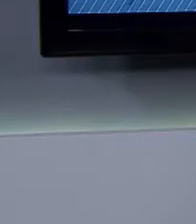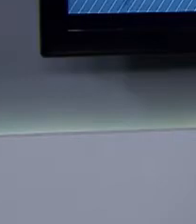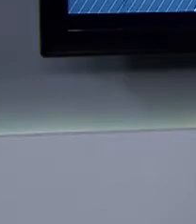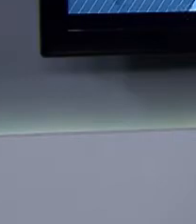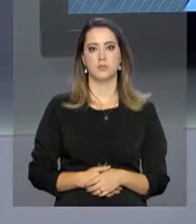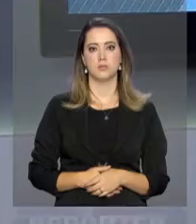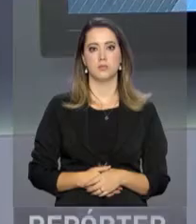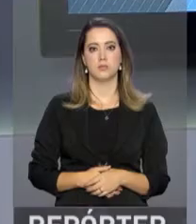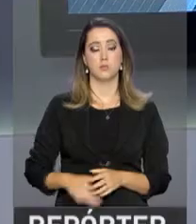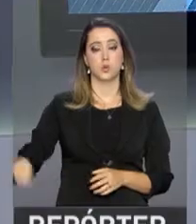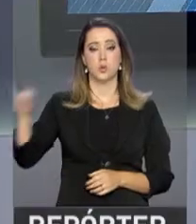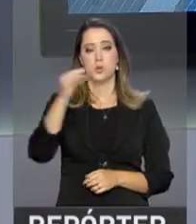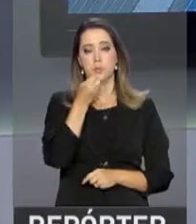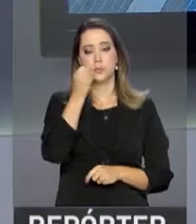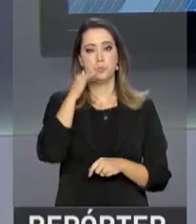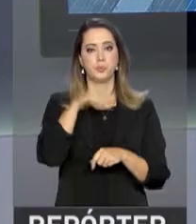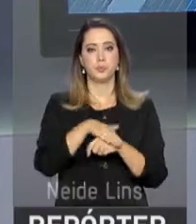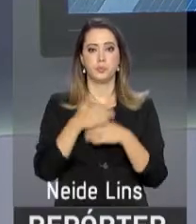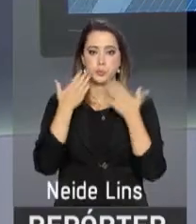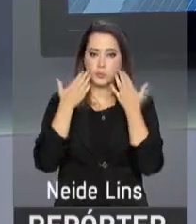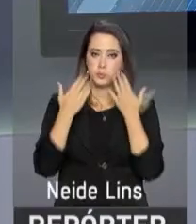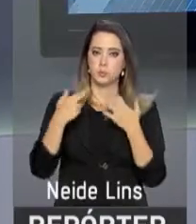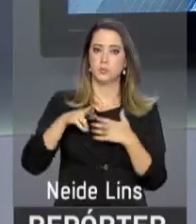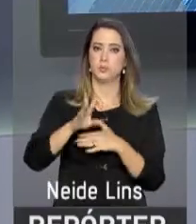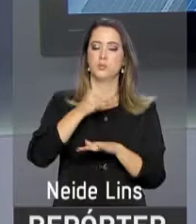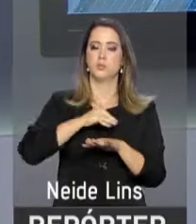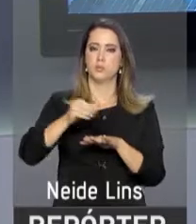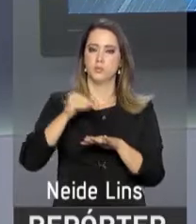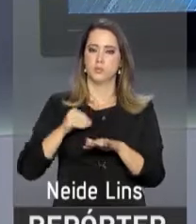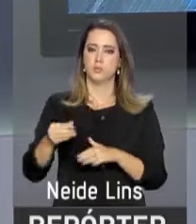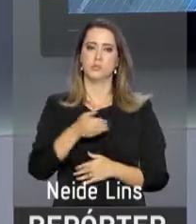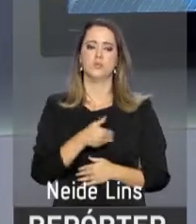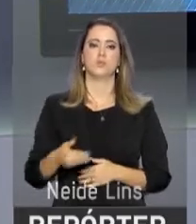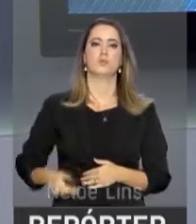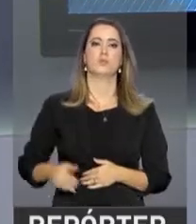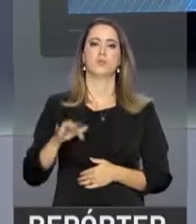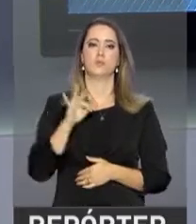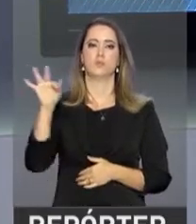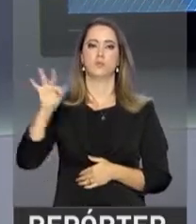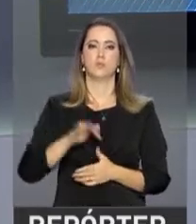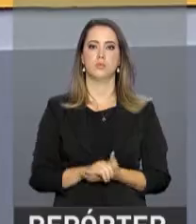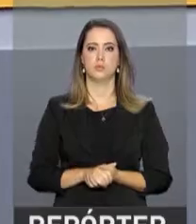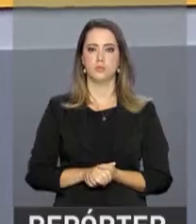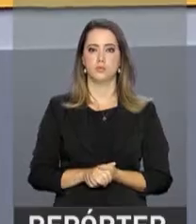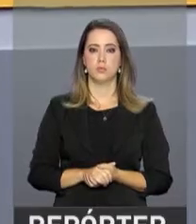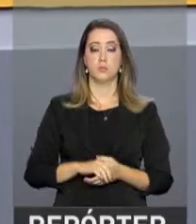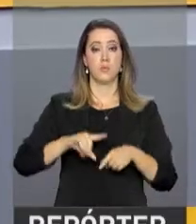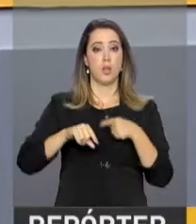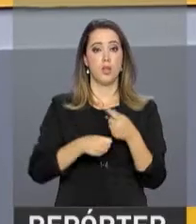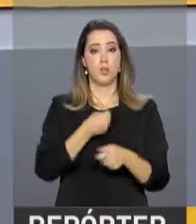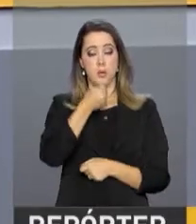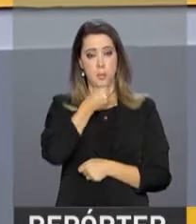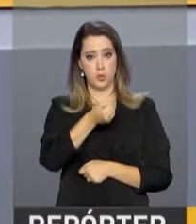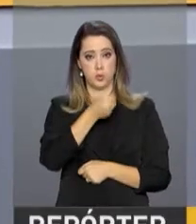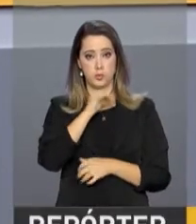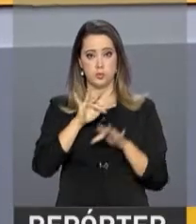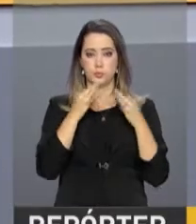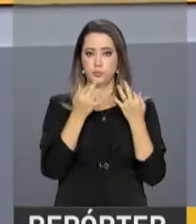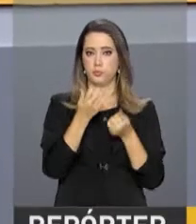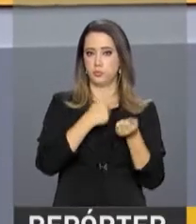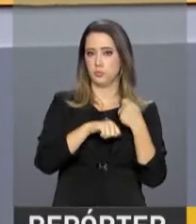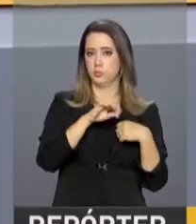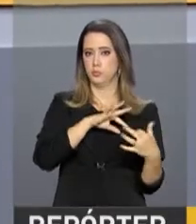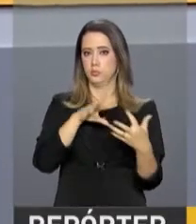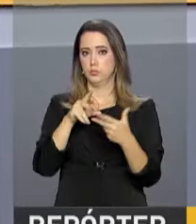olá boa noite no ar o repórter nbr com as notícias do governo federal depois de discursar no fórum